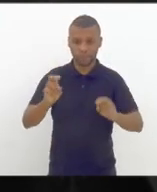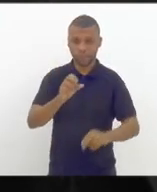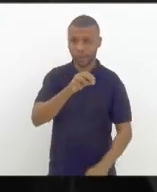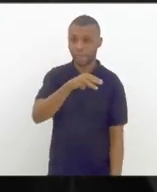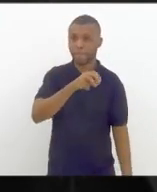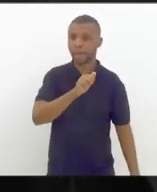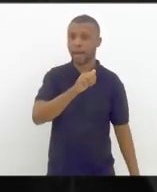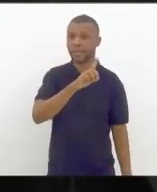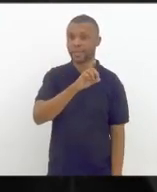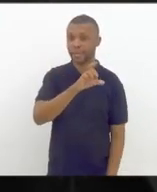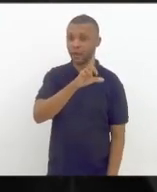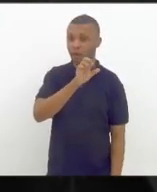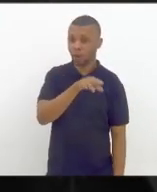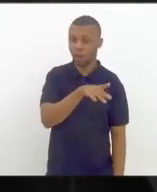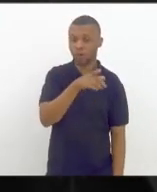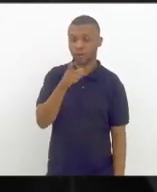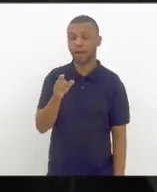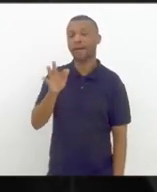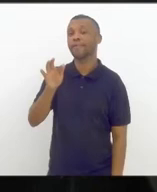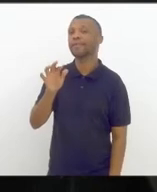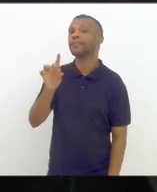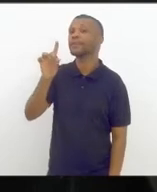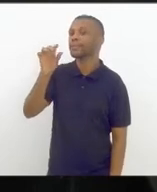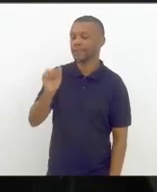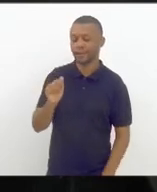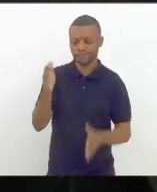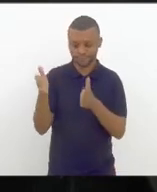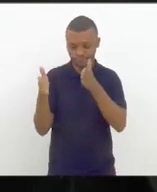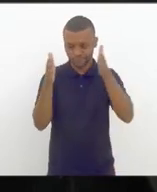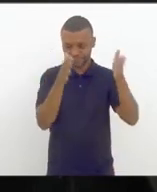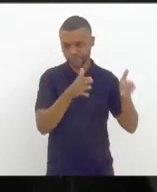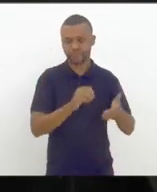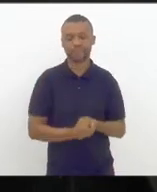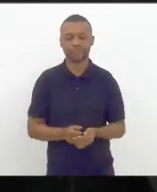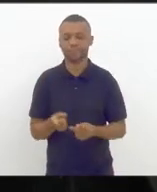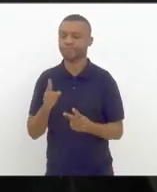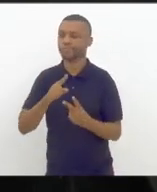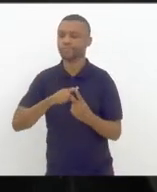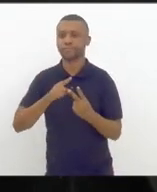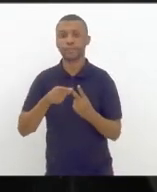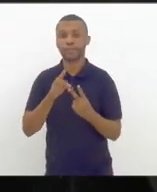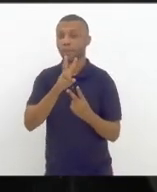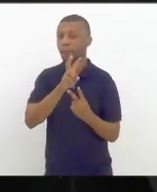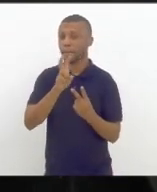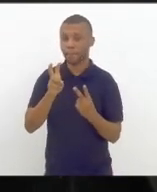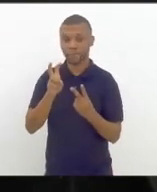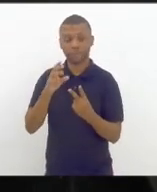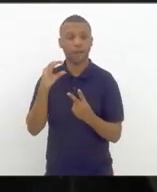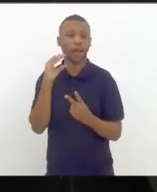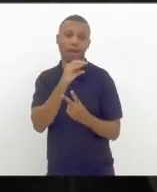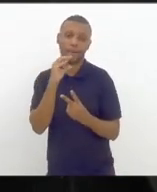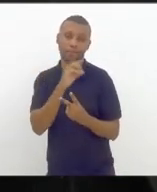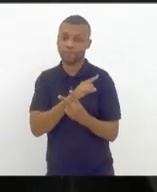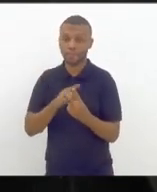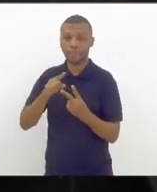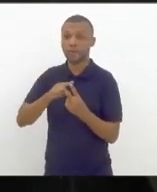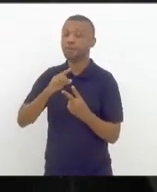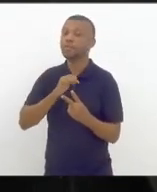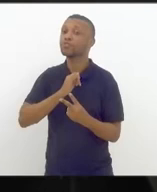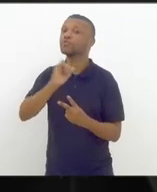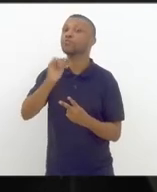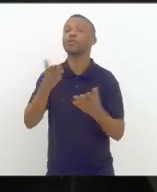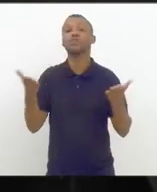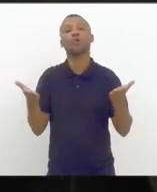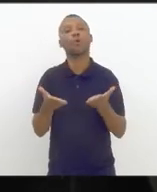é isso dito eu quero abordar dois temas rapidamente primeiro divulgar que foi publicado hoje